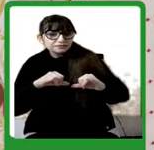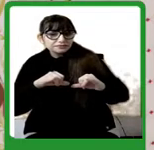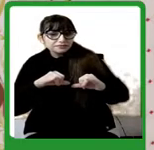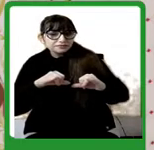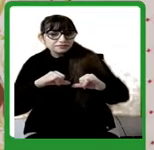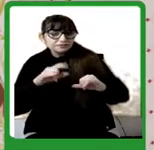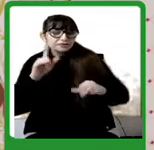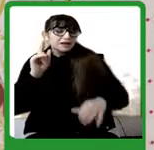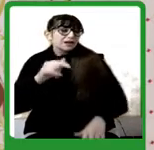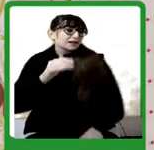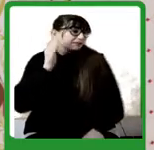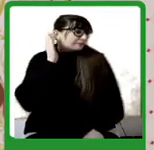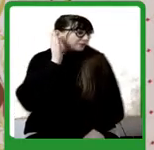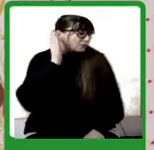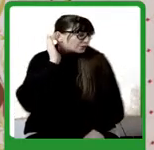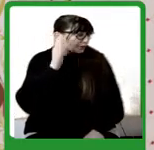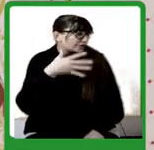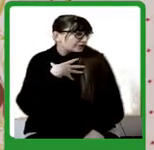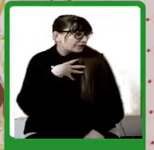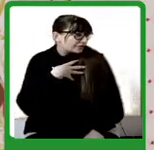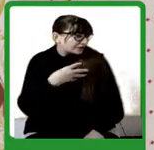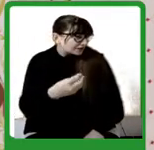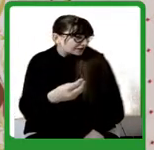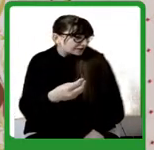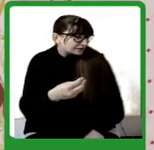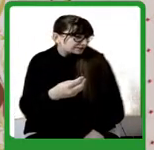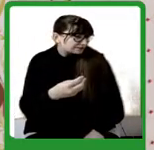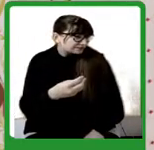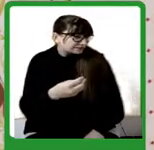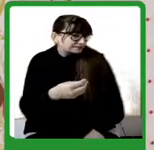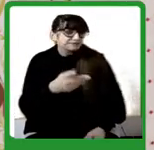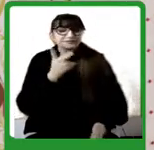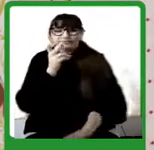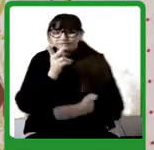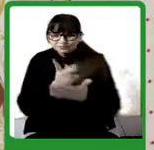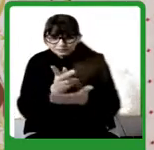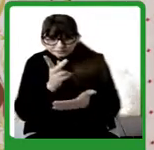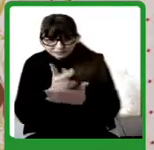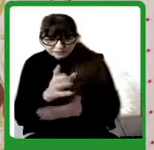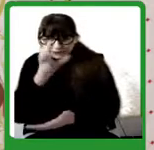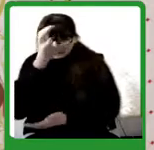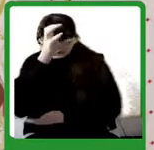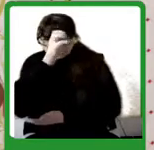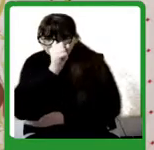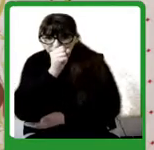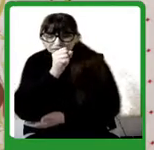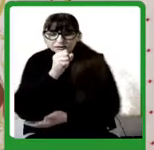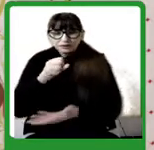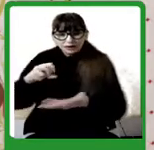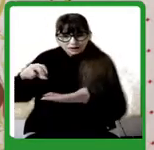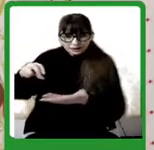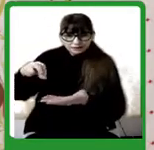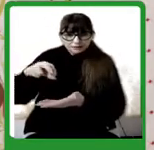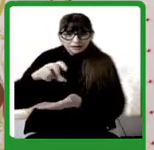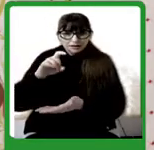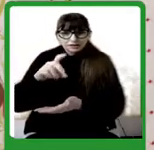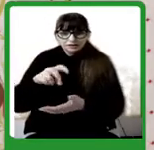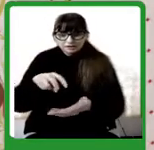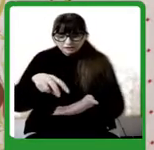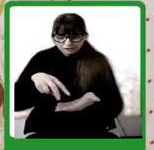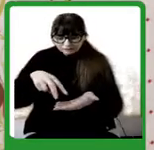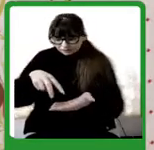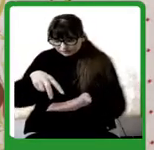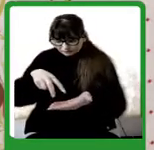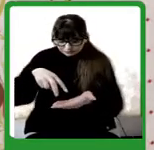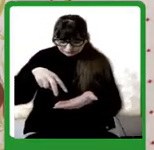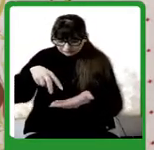burro, burro, burro. Gente, vocês têm noção que quando ele aprendeu a caminhar, ele só ia pra trás. Eu falava, ô